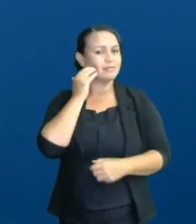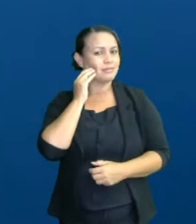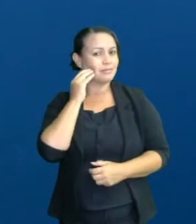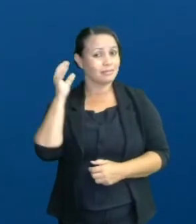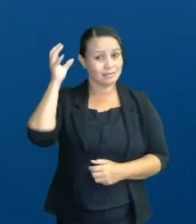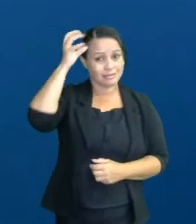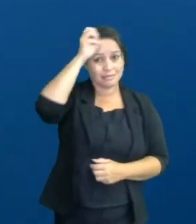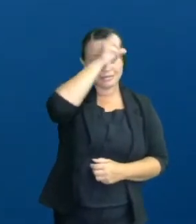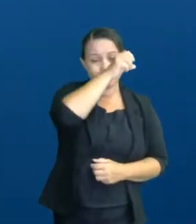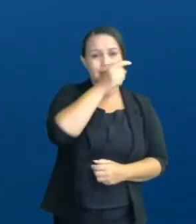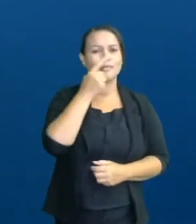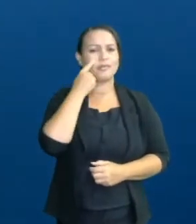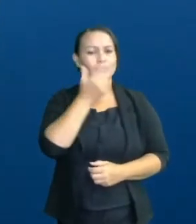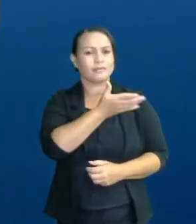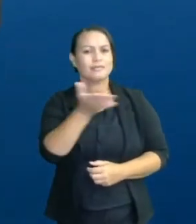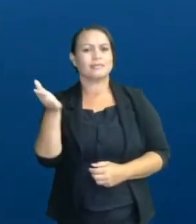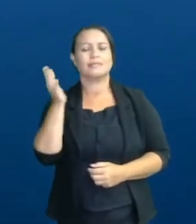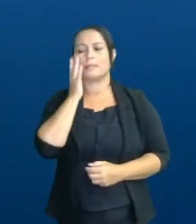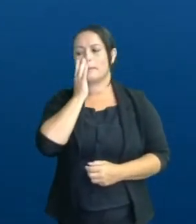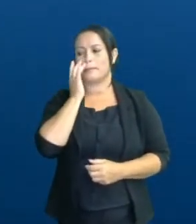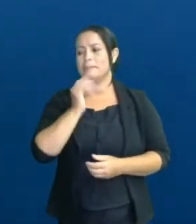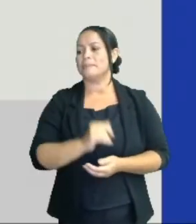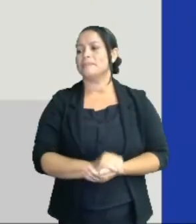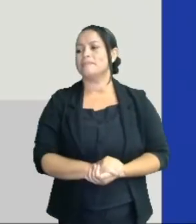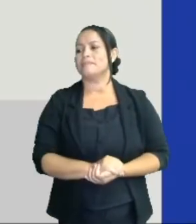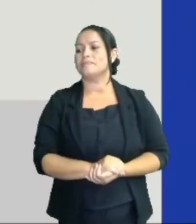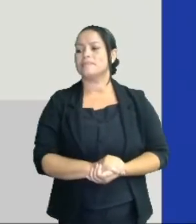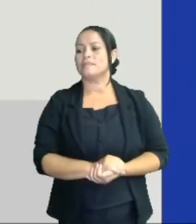Compreenderam? Vamos seguir?